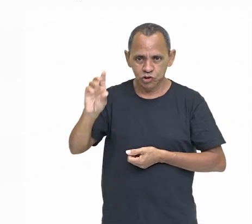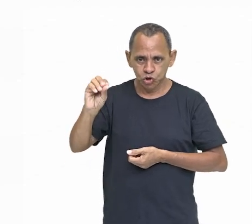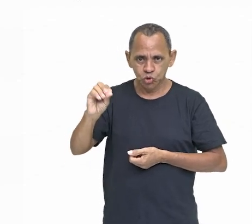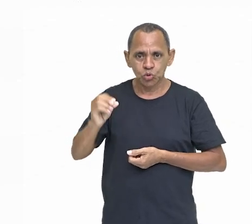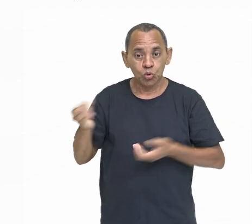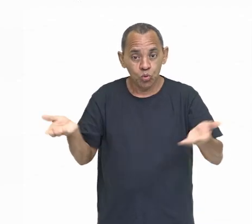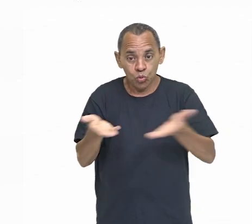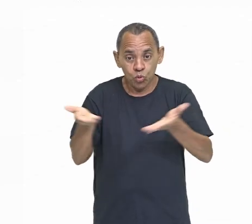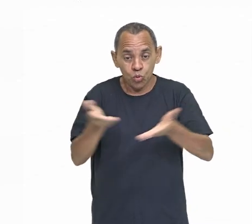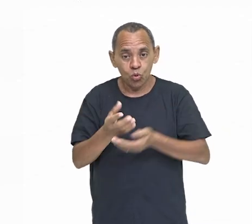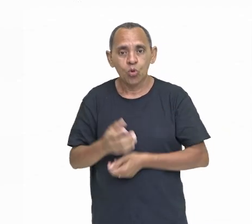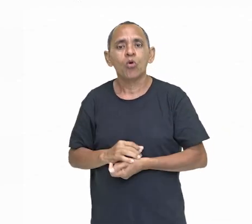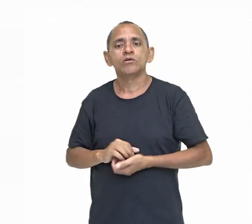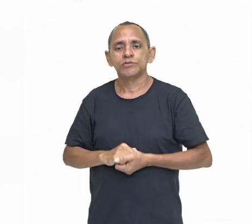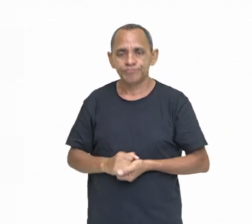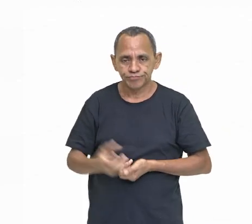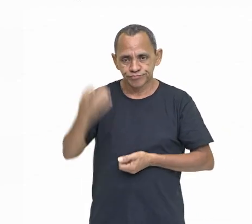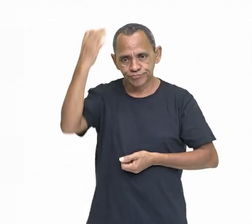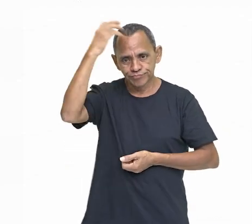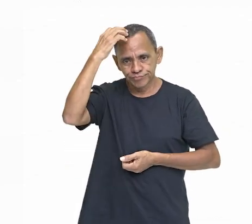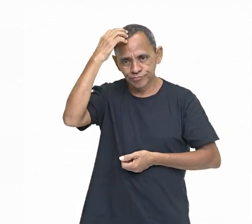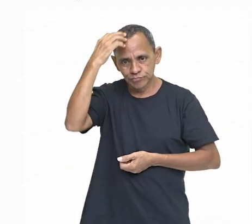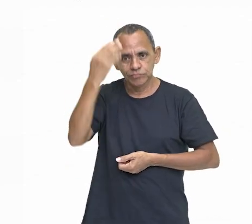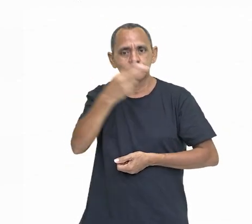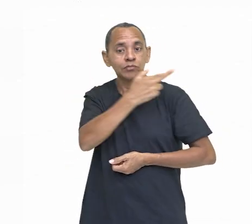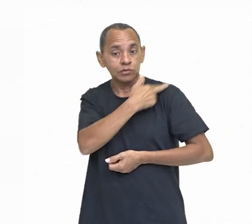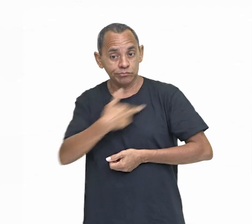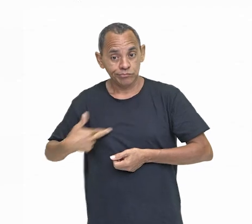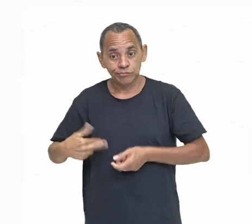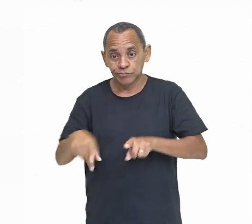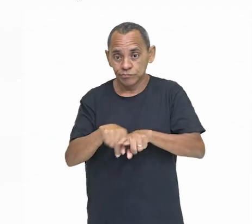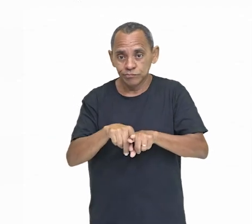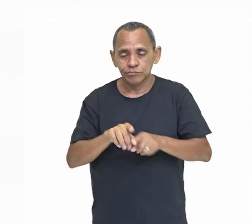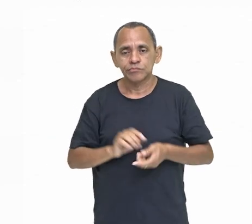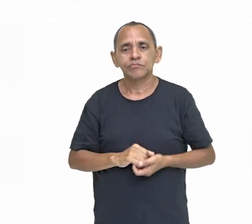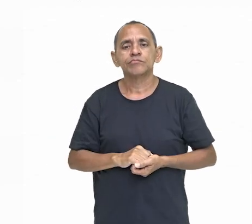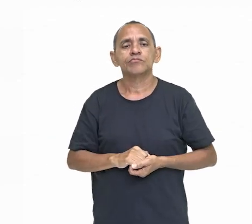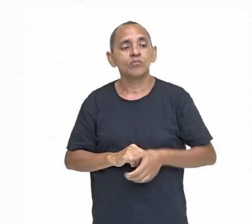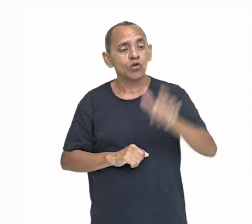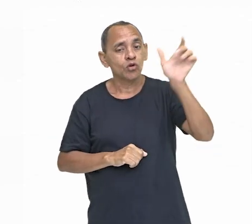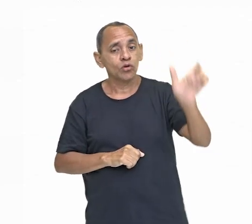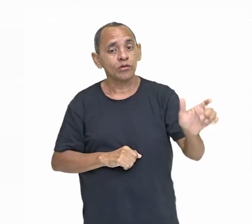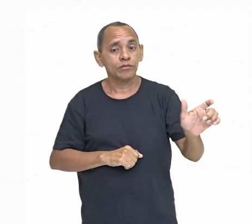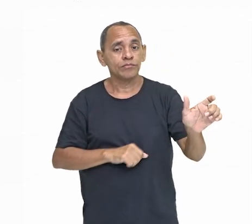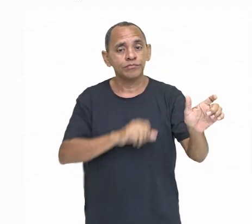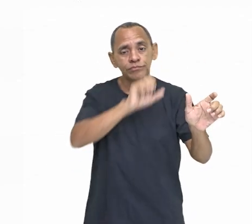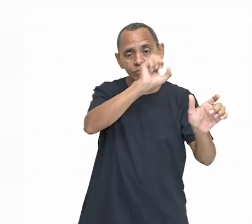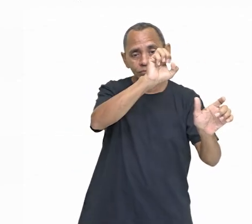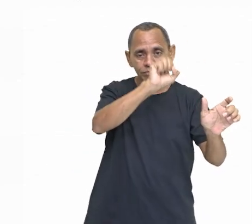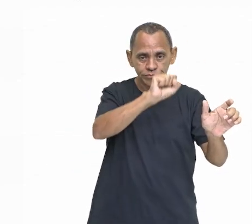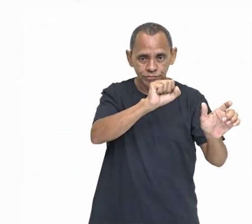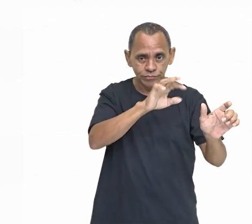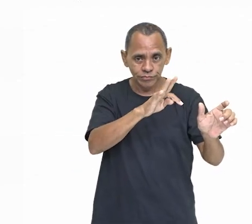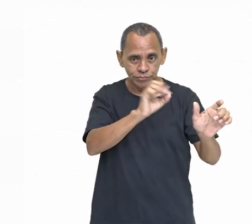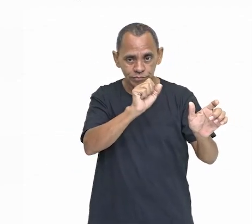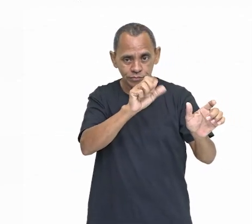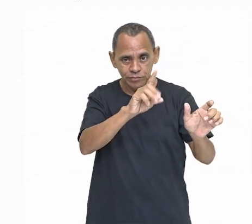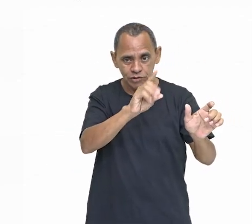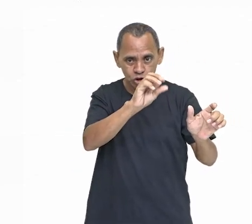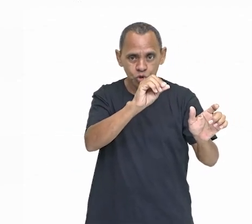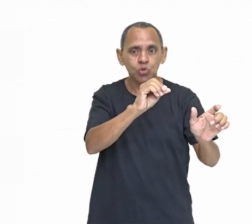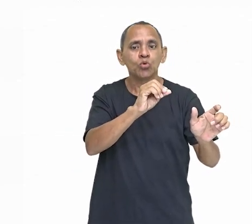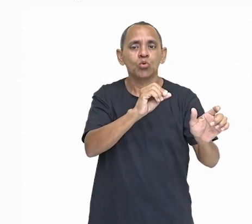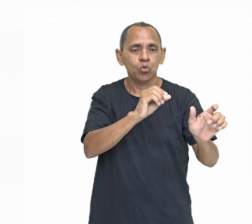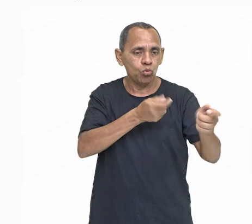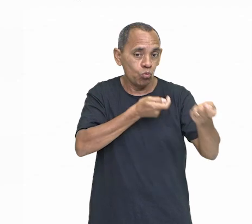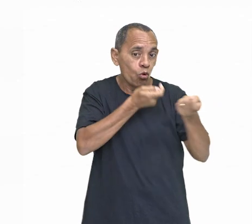aí 2 formas de organização do Estado. O Estado é administrado por um governo. Né? A forma de